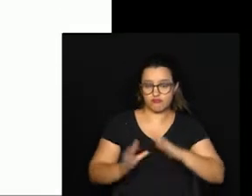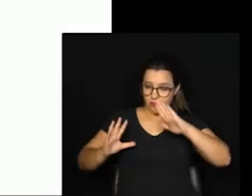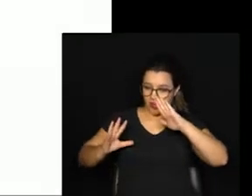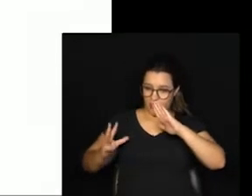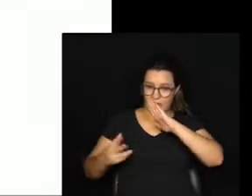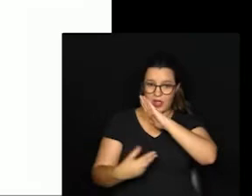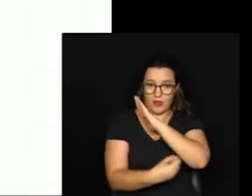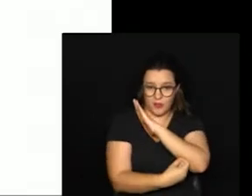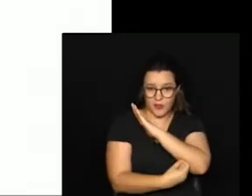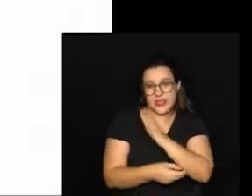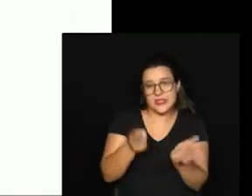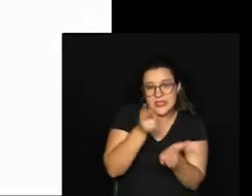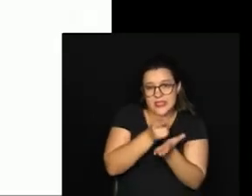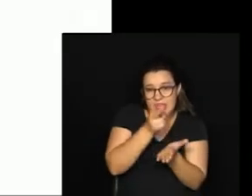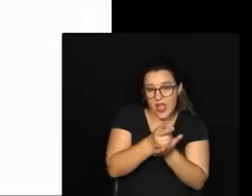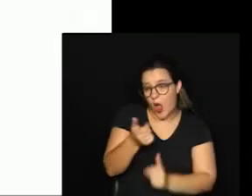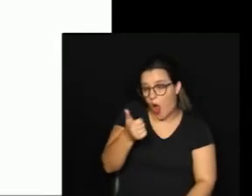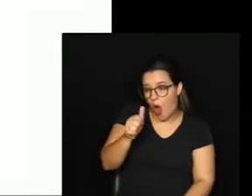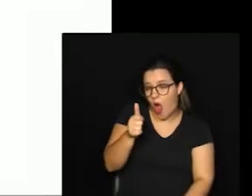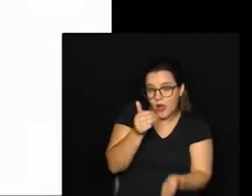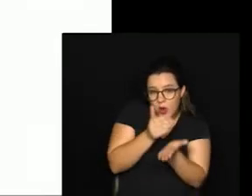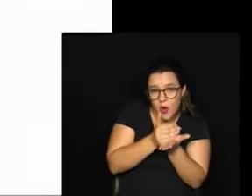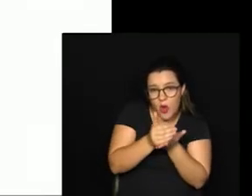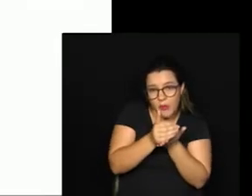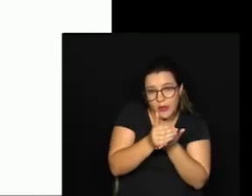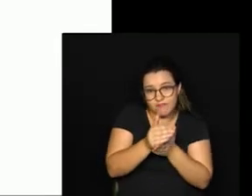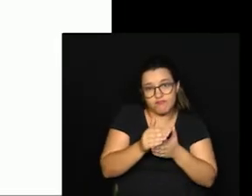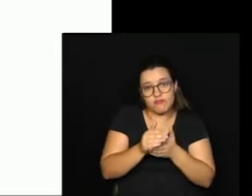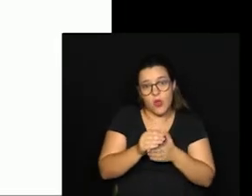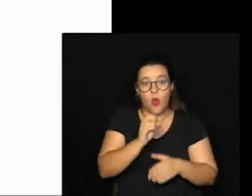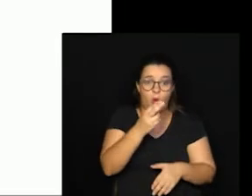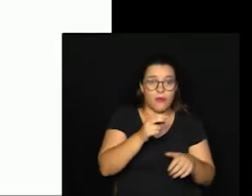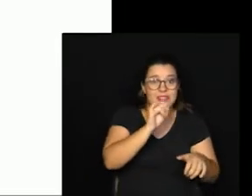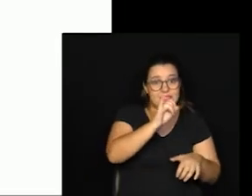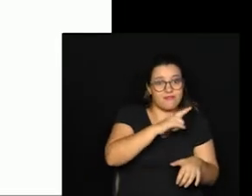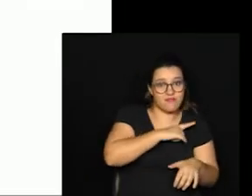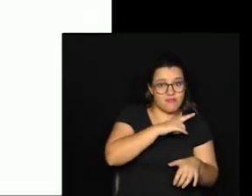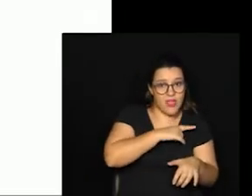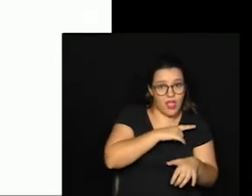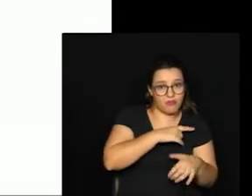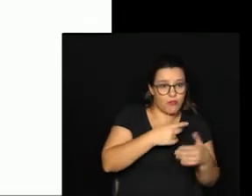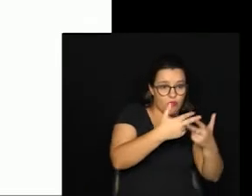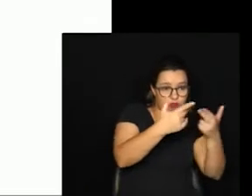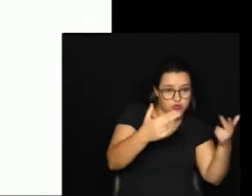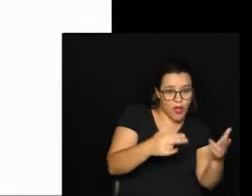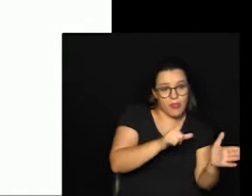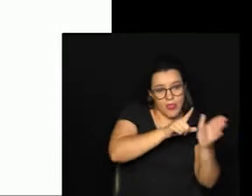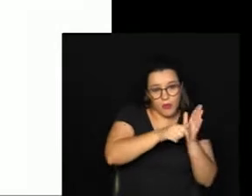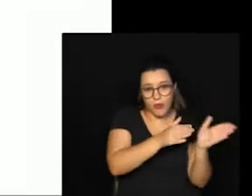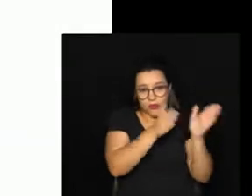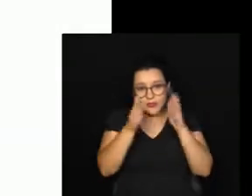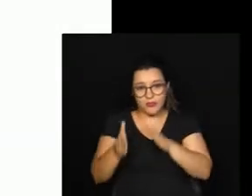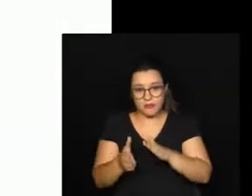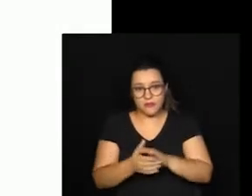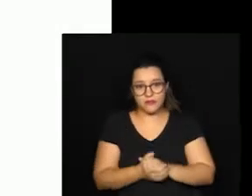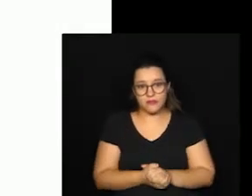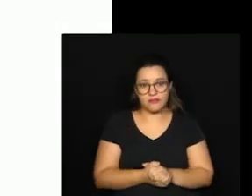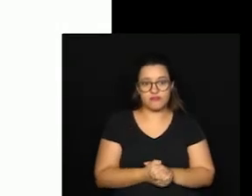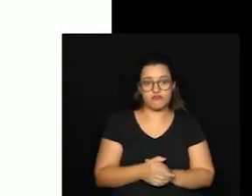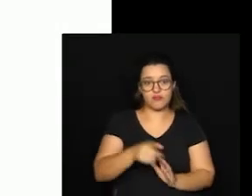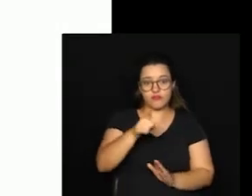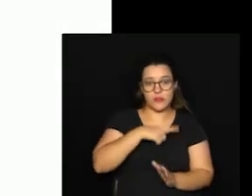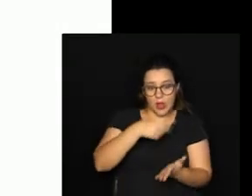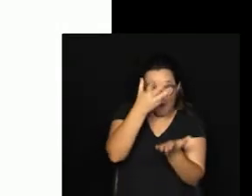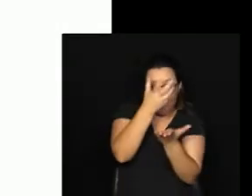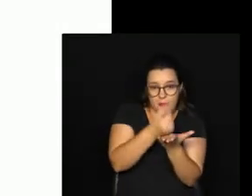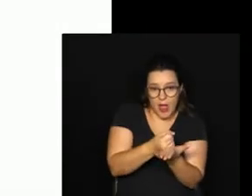que começa sempre às 11 horas ou depois de um evento ao vivo, no caso da programação, você precisa baixar